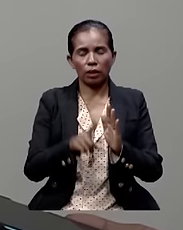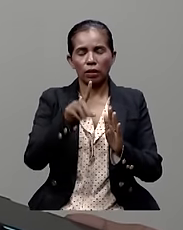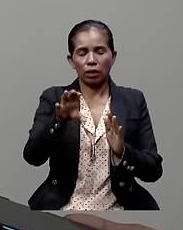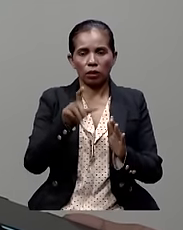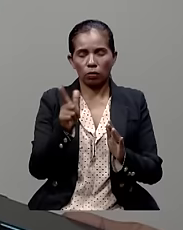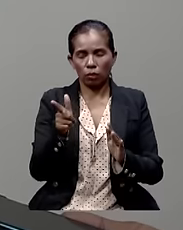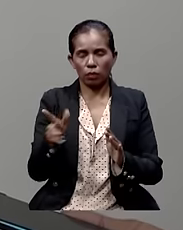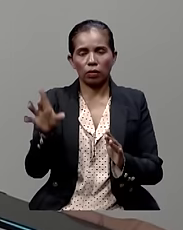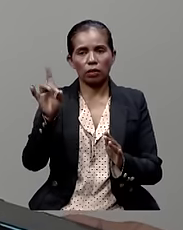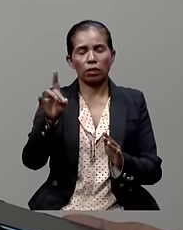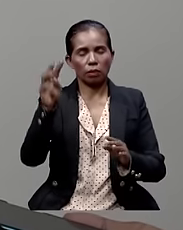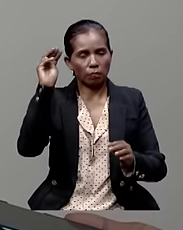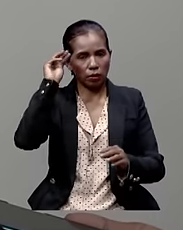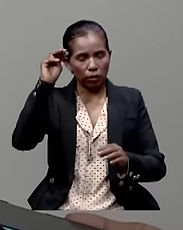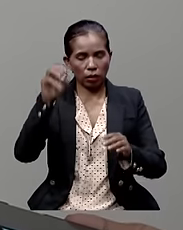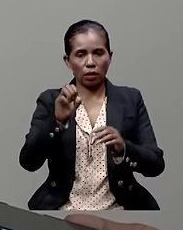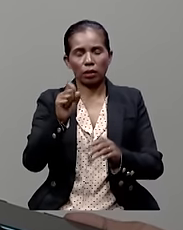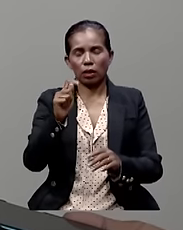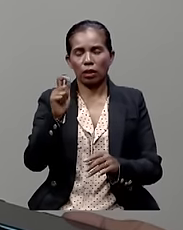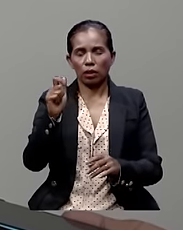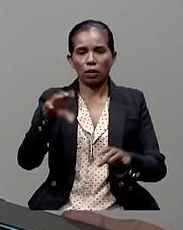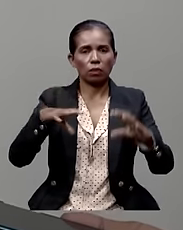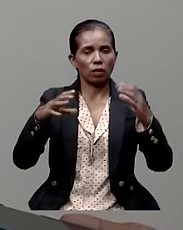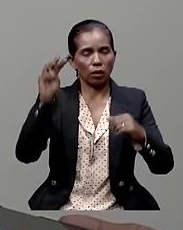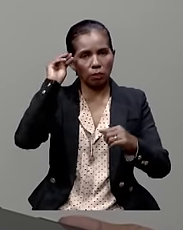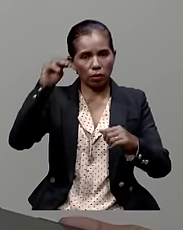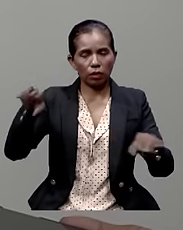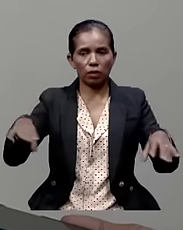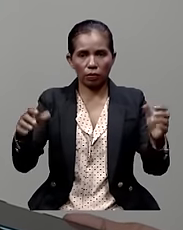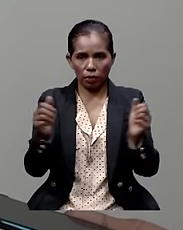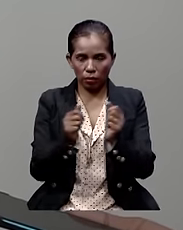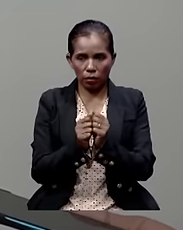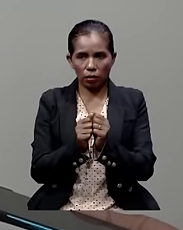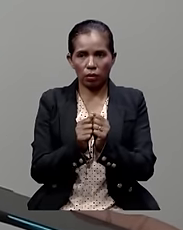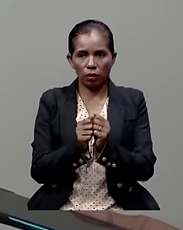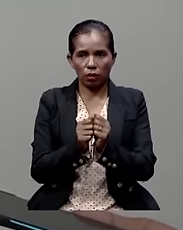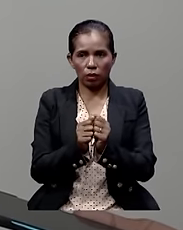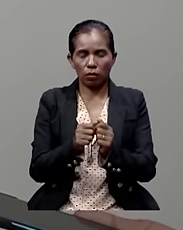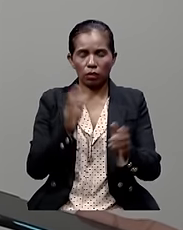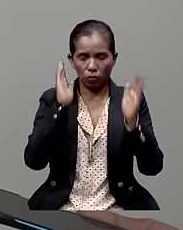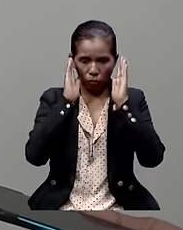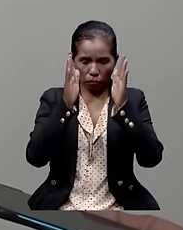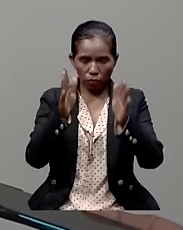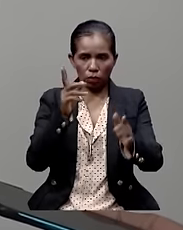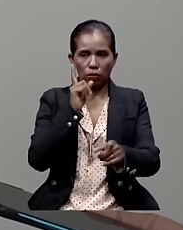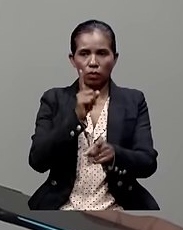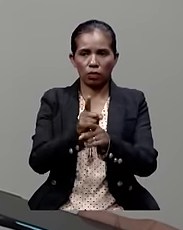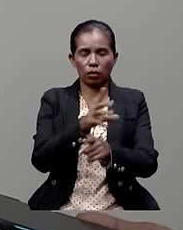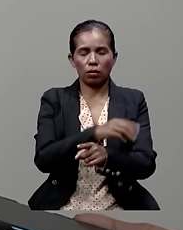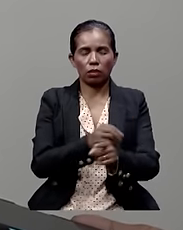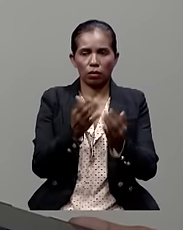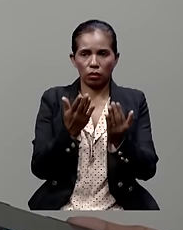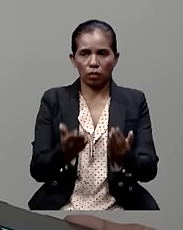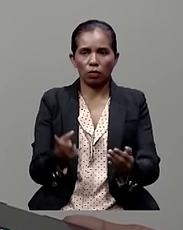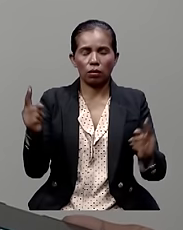em Ministério da Administração Estatal, o Conselho de Ministros, serviço, o Sérgio Tepteves, o peso e da Torre